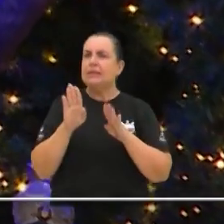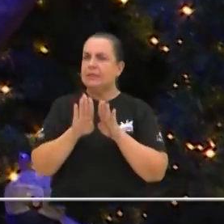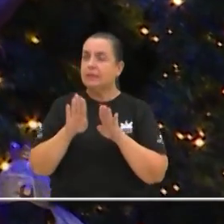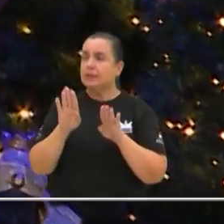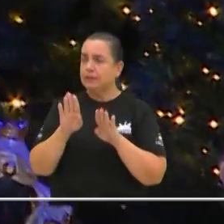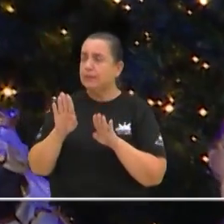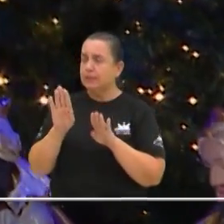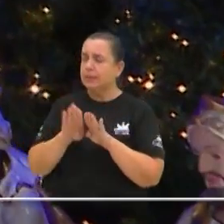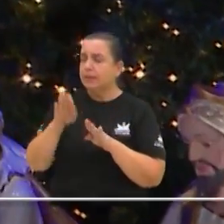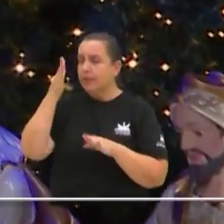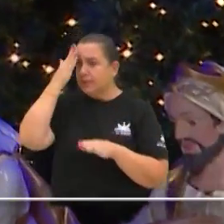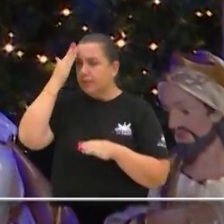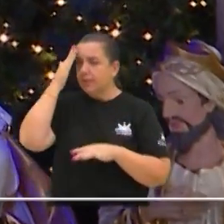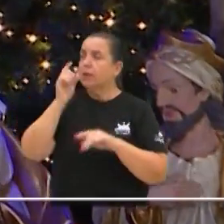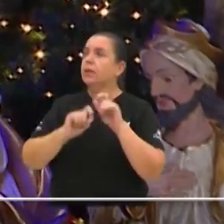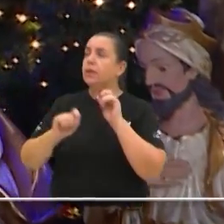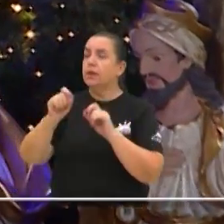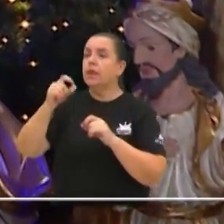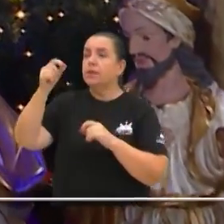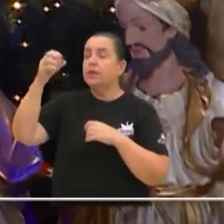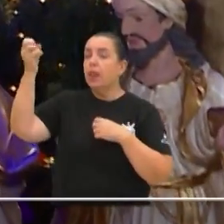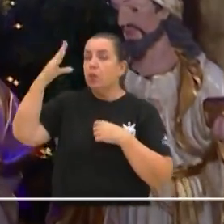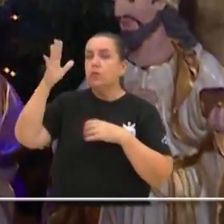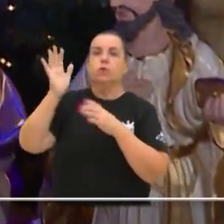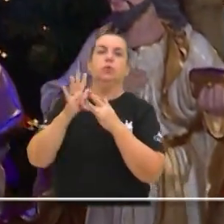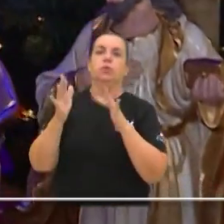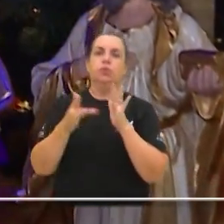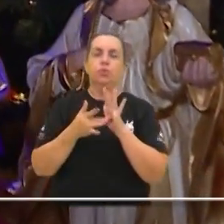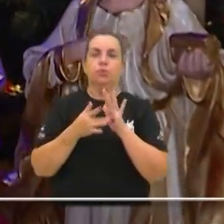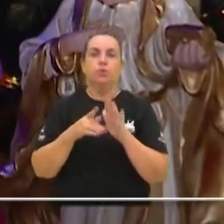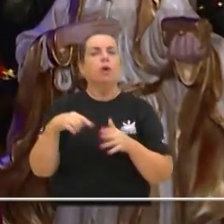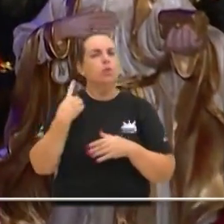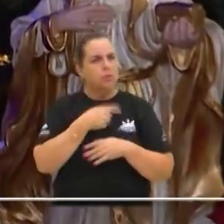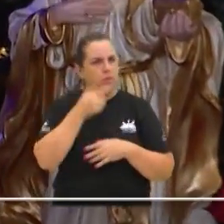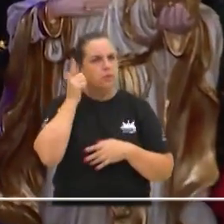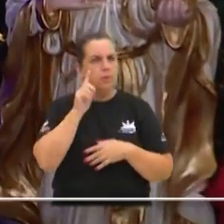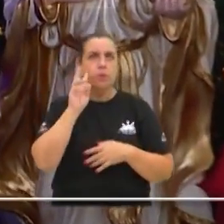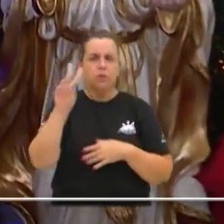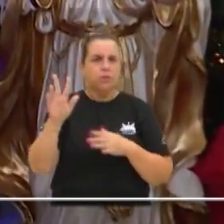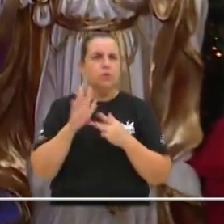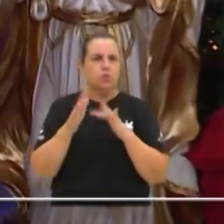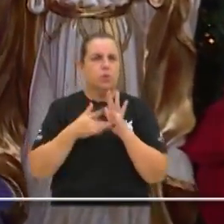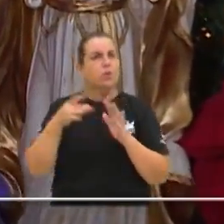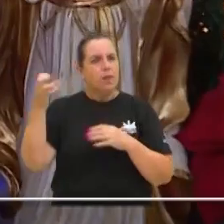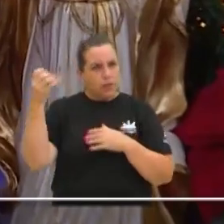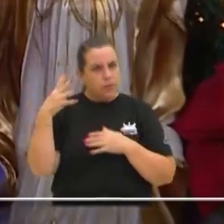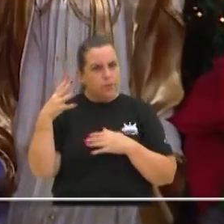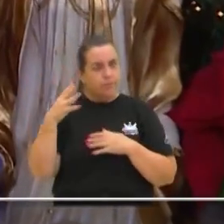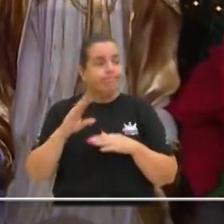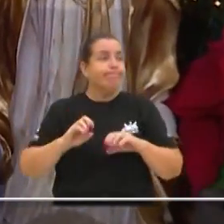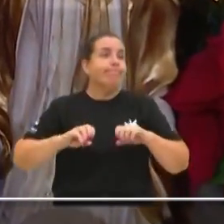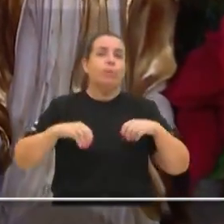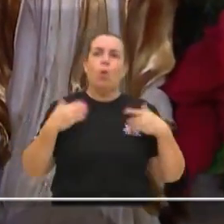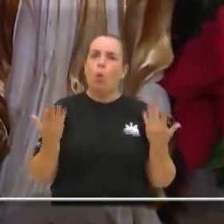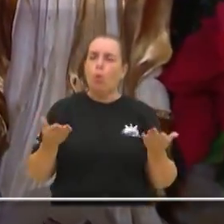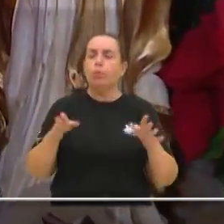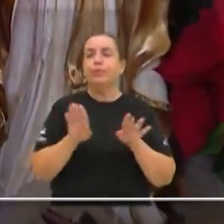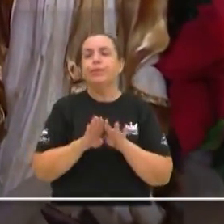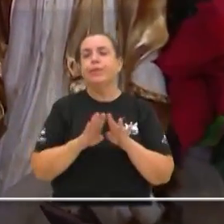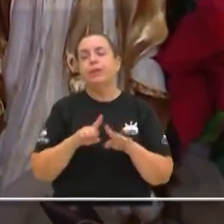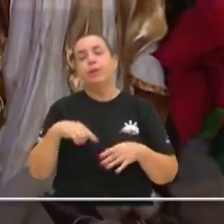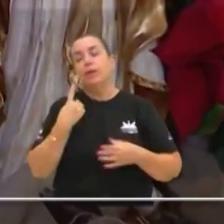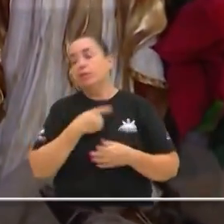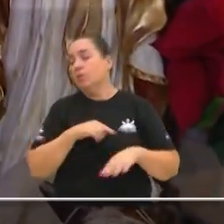identificar a luz. E eu te pergunto, será que identificamos? Ou estamos com